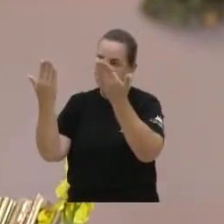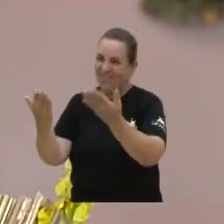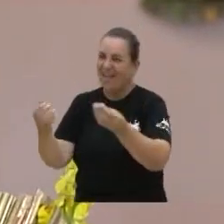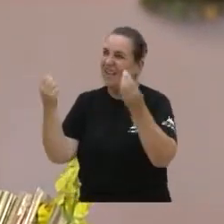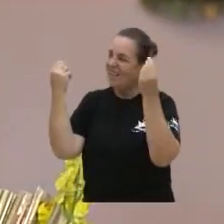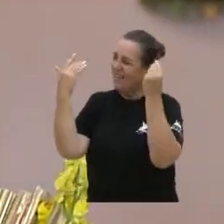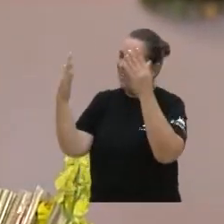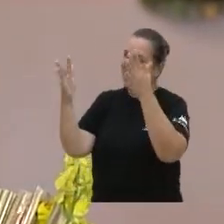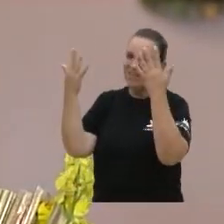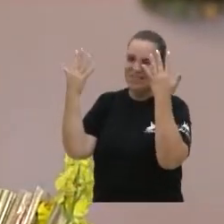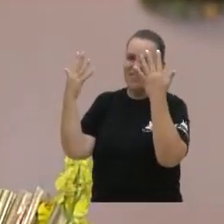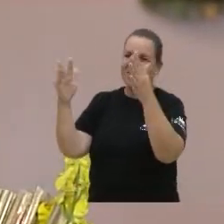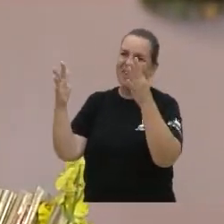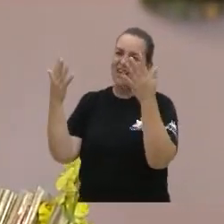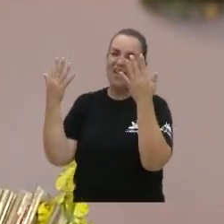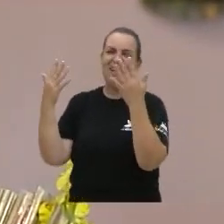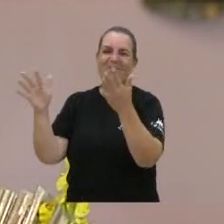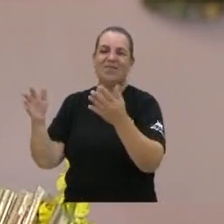alegremo-nos e nele